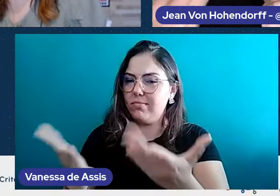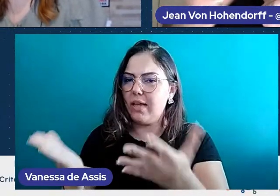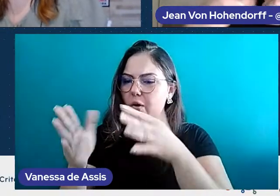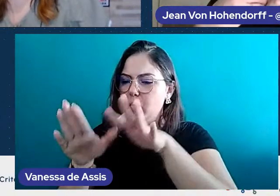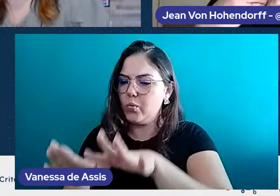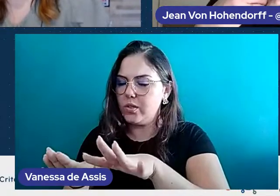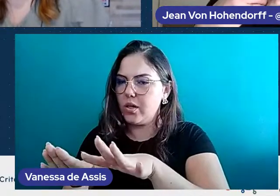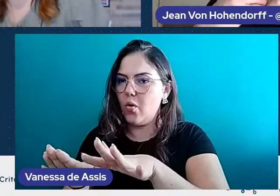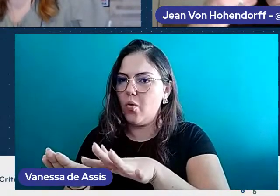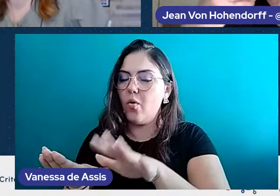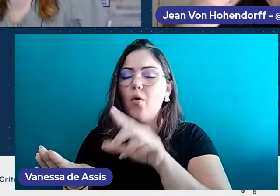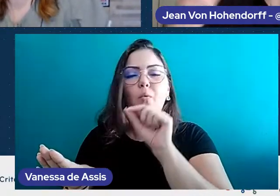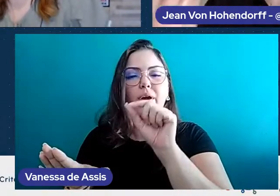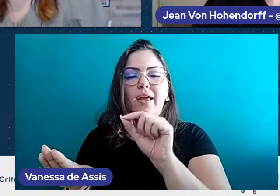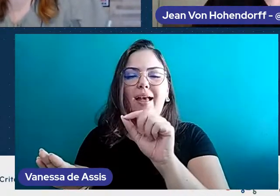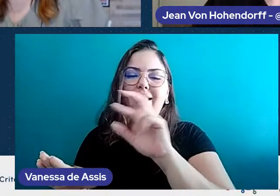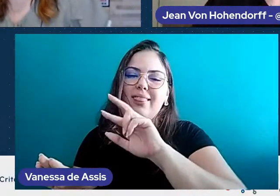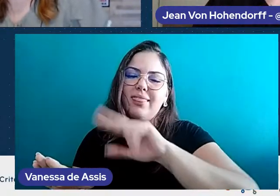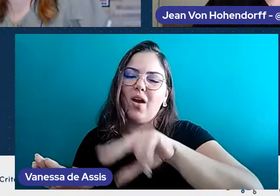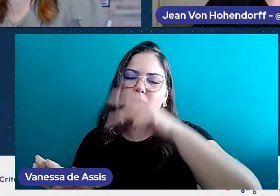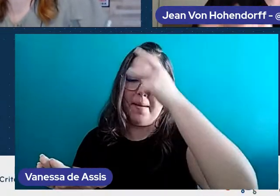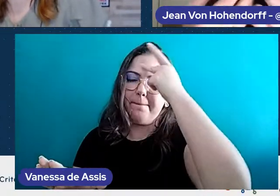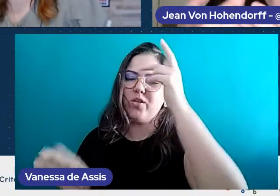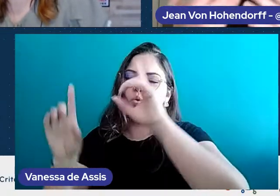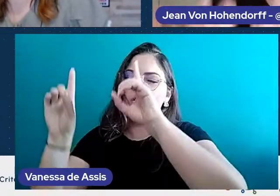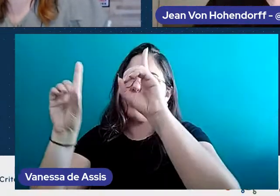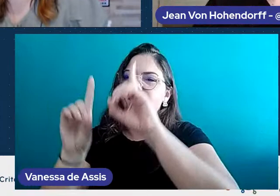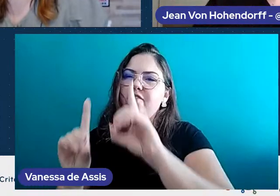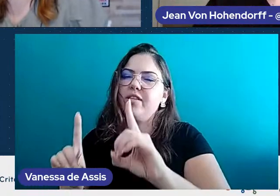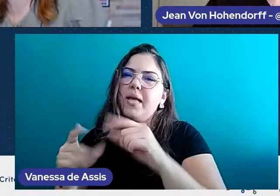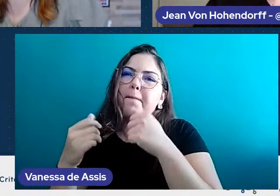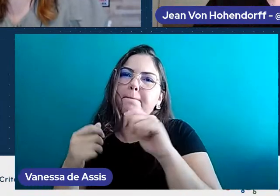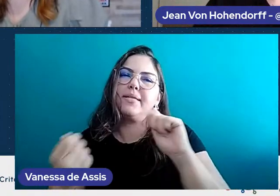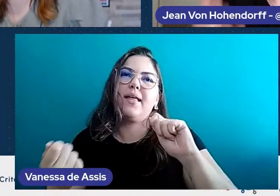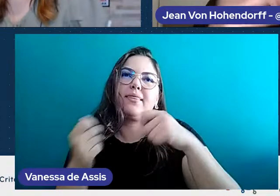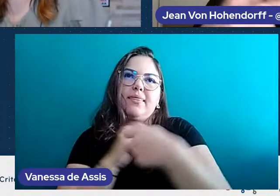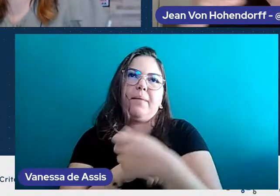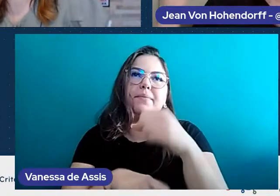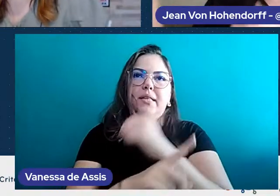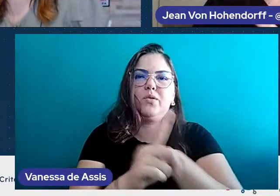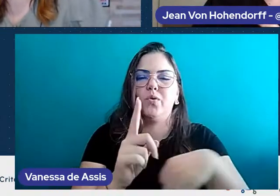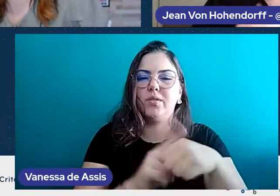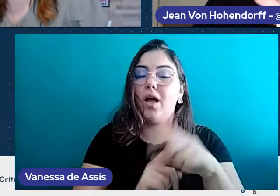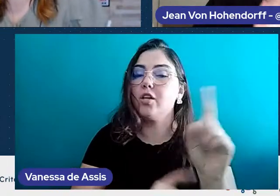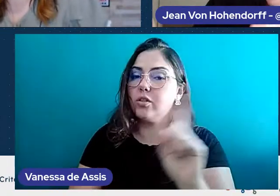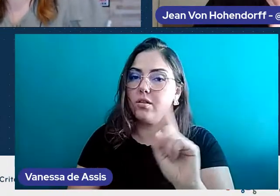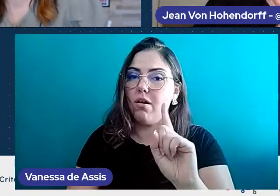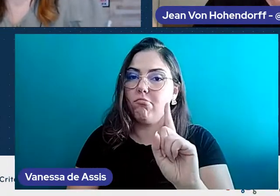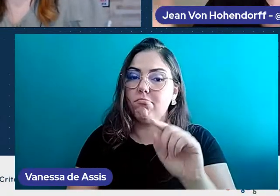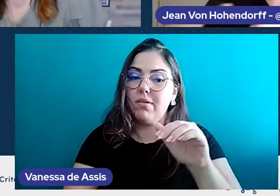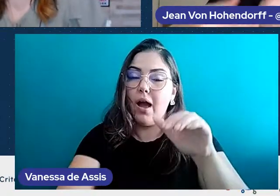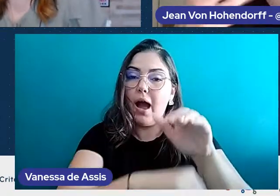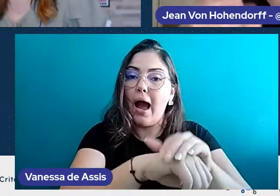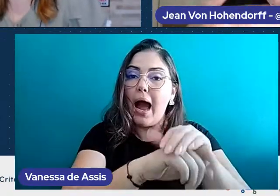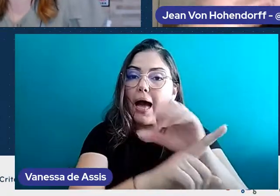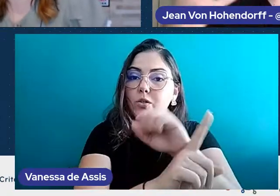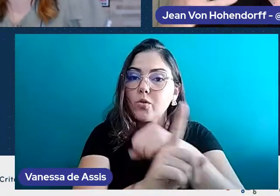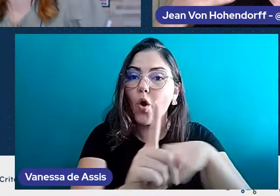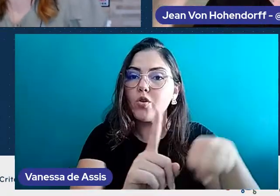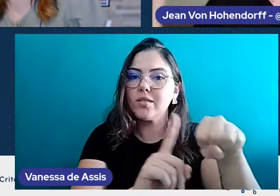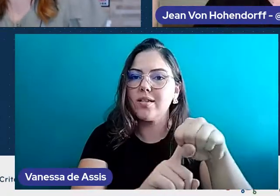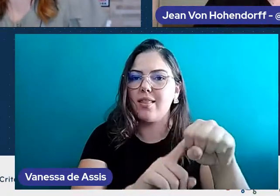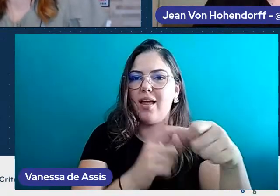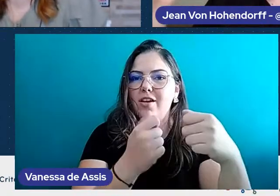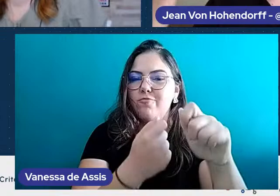para aquela pessoa o que ela precisa. Então, a sociedade é deficiente justamente porque ela é pautada num único modelo de ser humano, né? Um ser